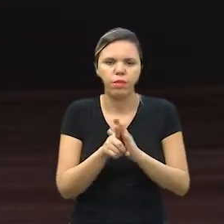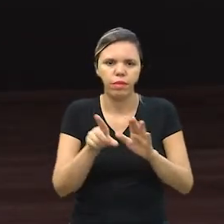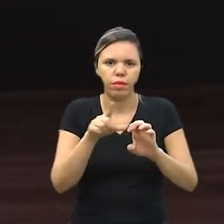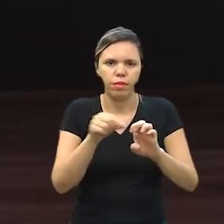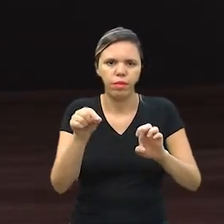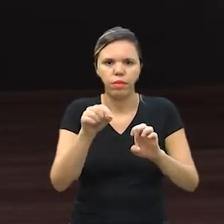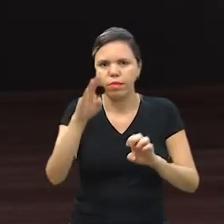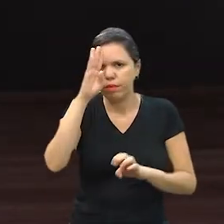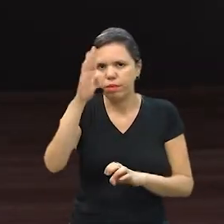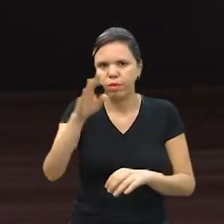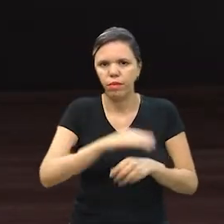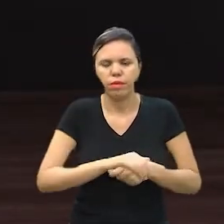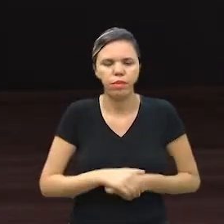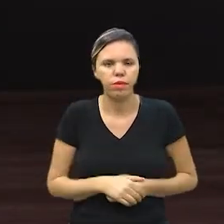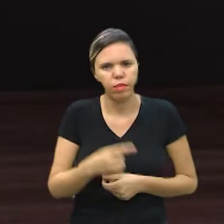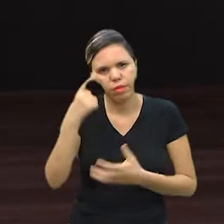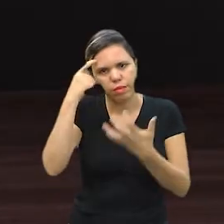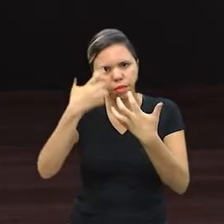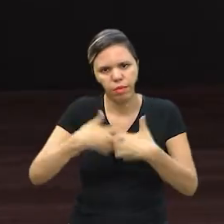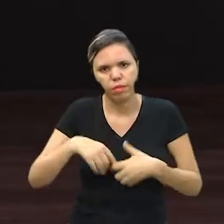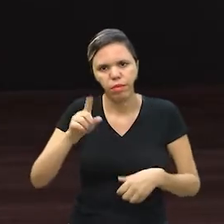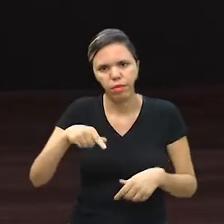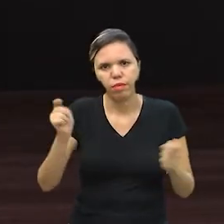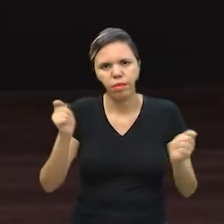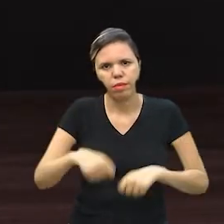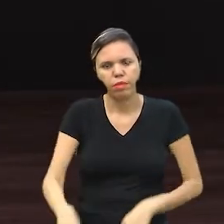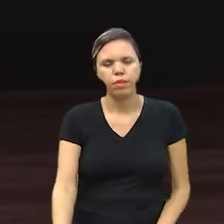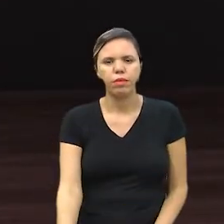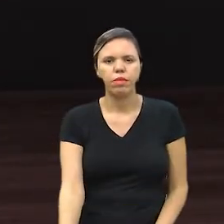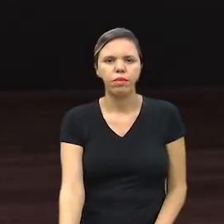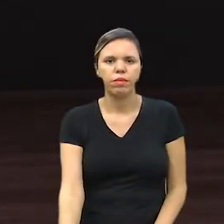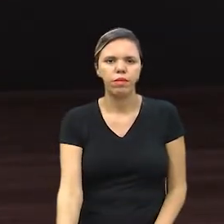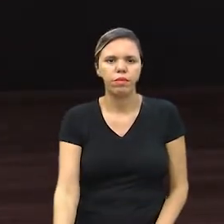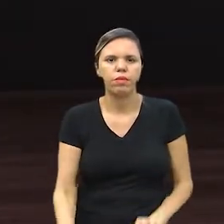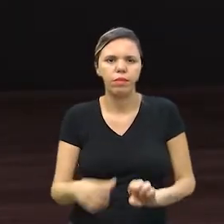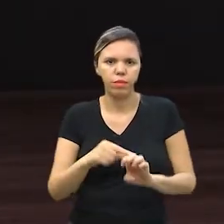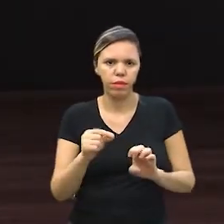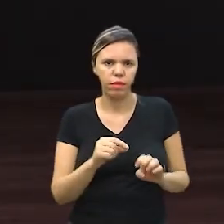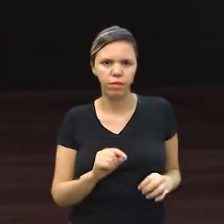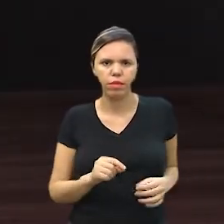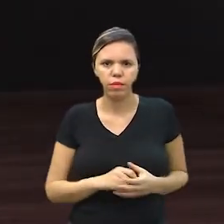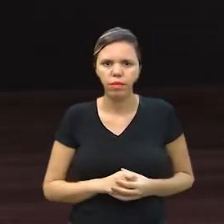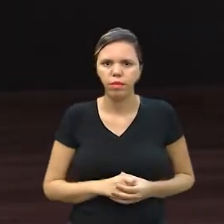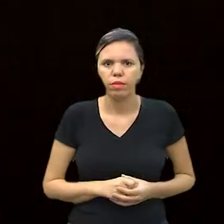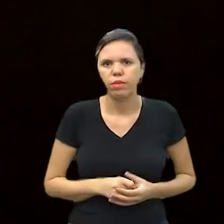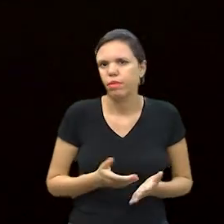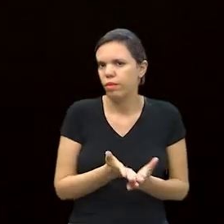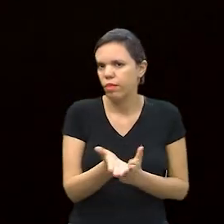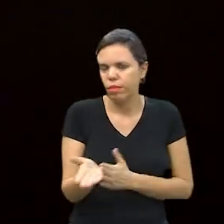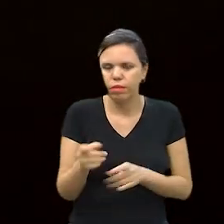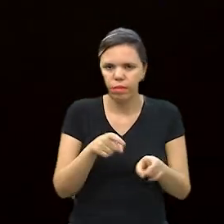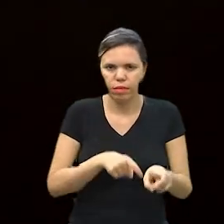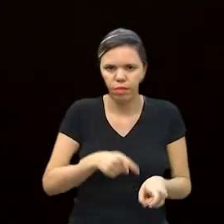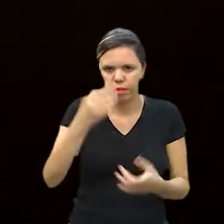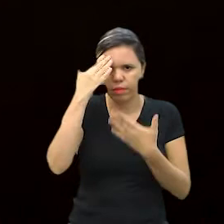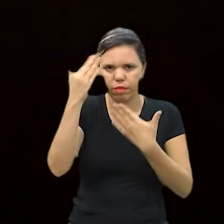rural principalmente, a pensar que é possível empreender sem sair do campo.